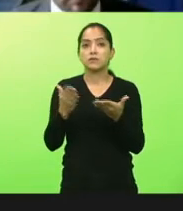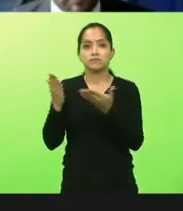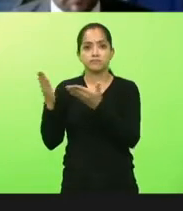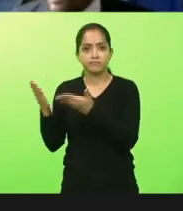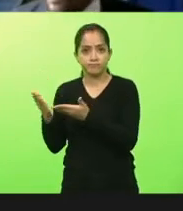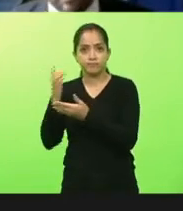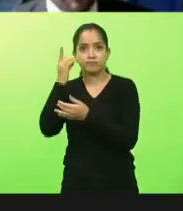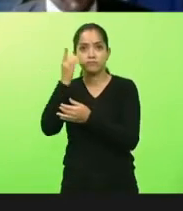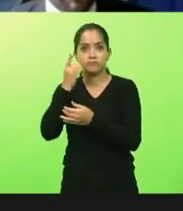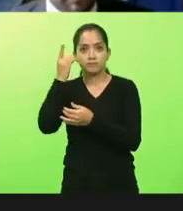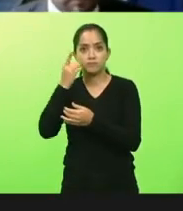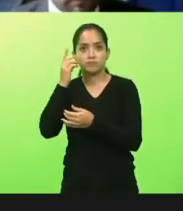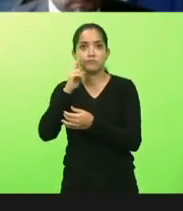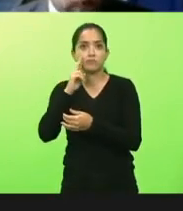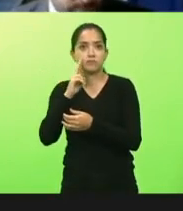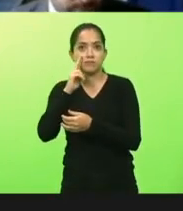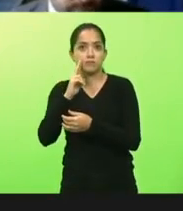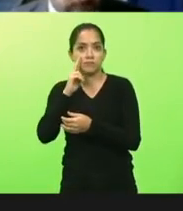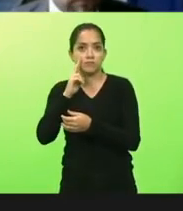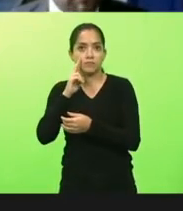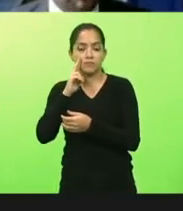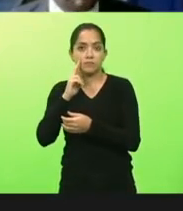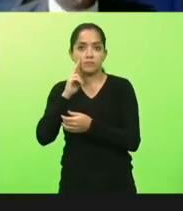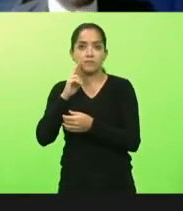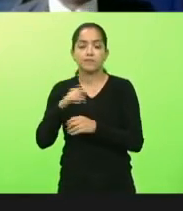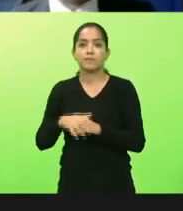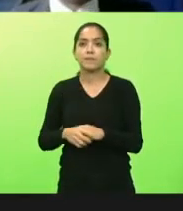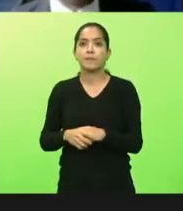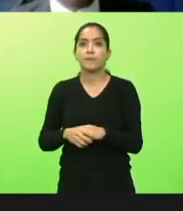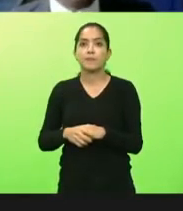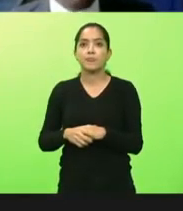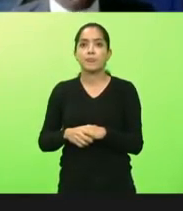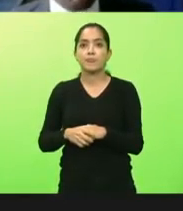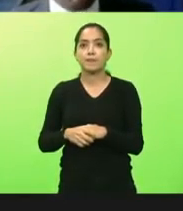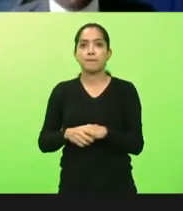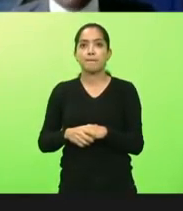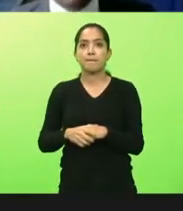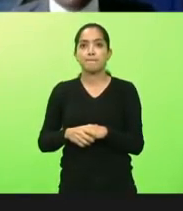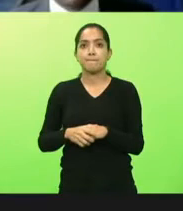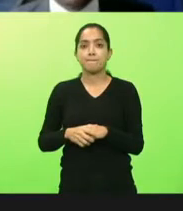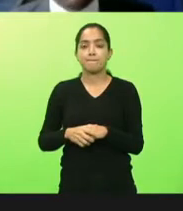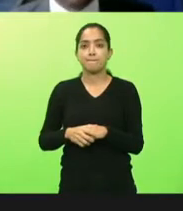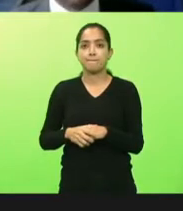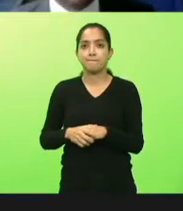deputado Ivan Nats, que faça o uso do restante do tempo. Um grande abraço, Ivan.